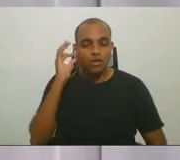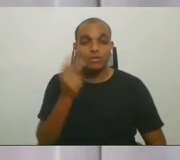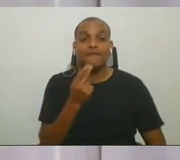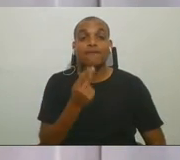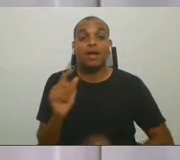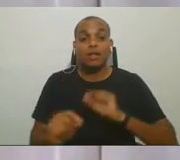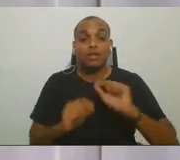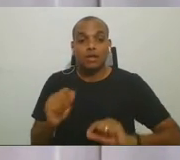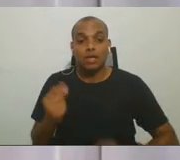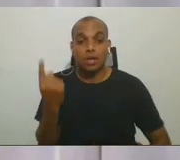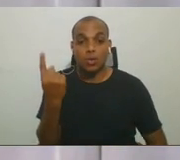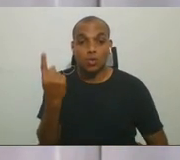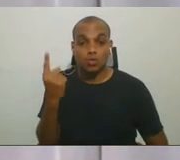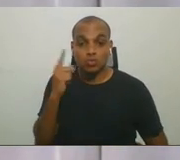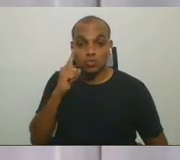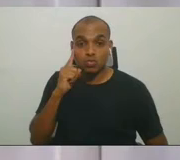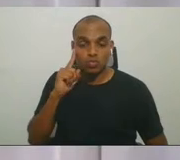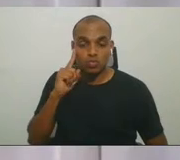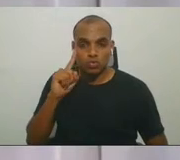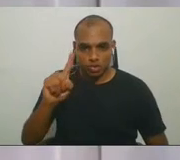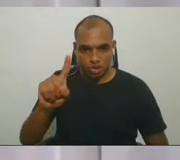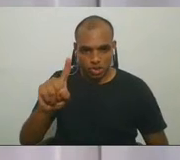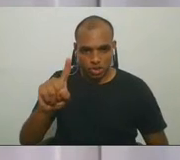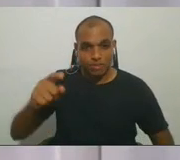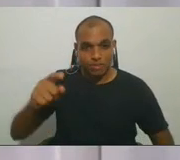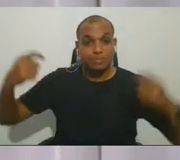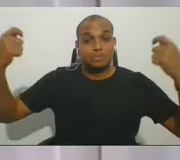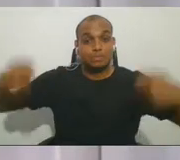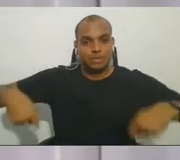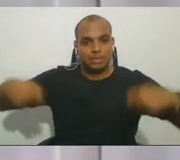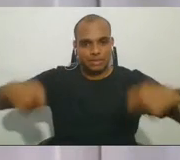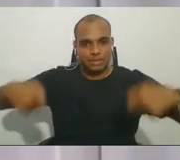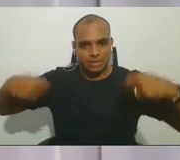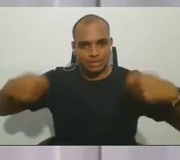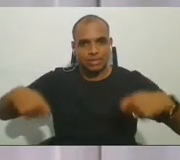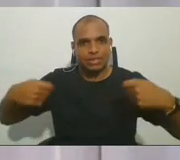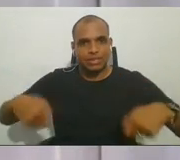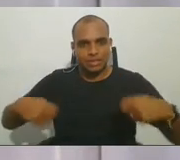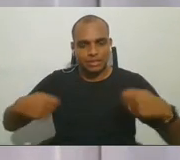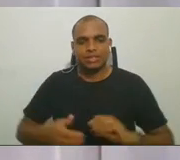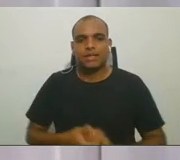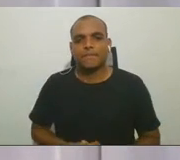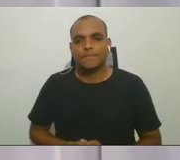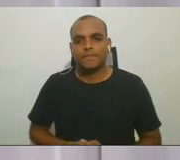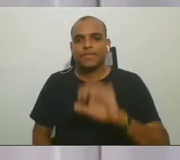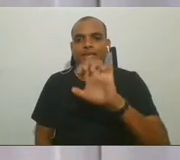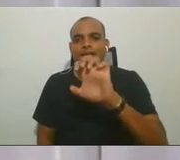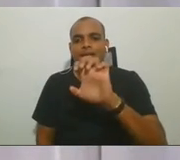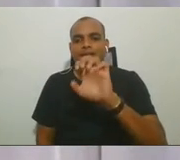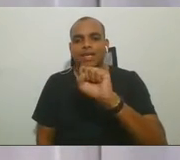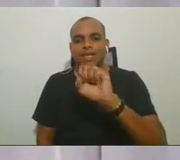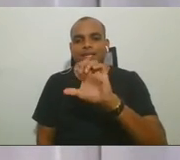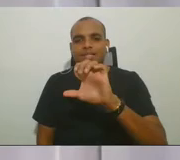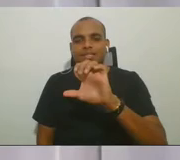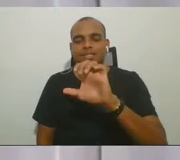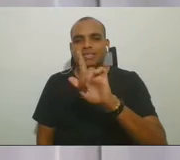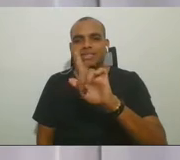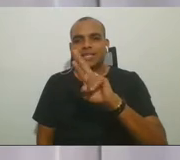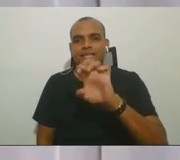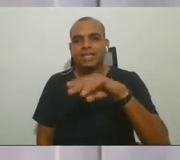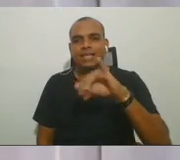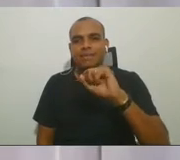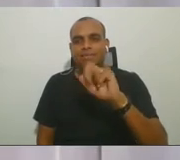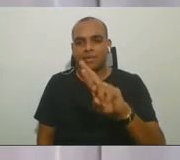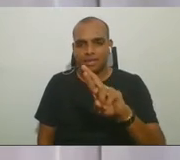um dia em que será necessário não esgrimir a letra feminina, em que